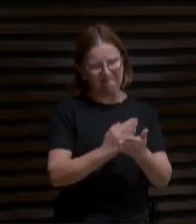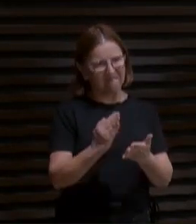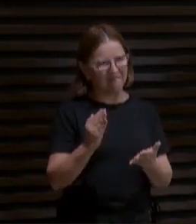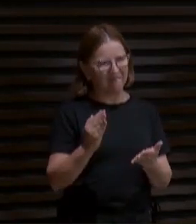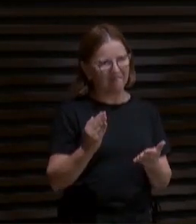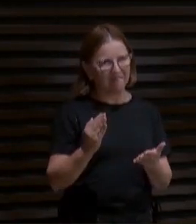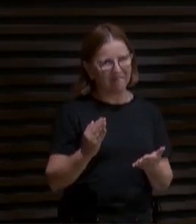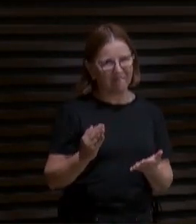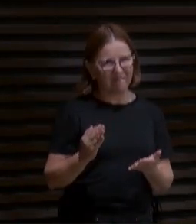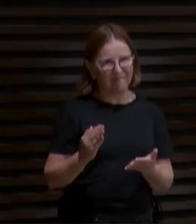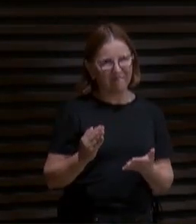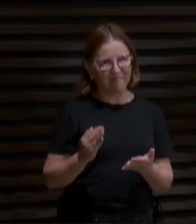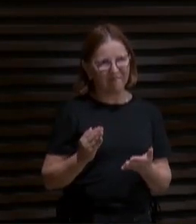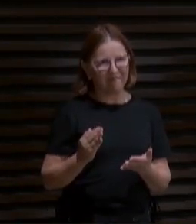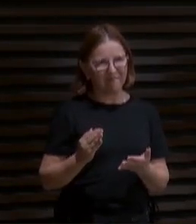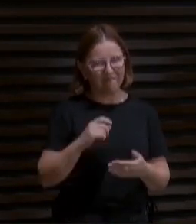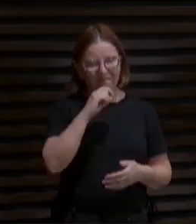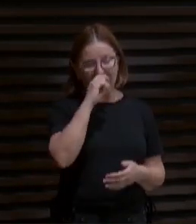jactanciosos,